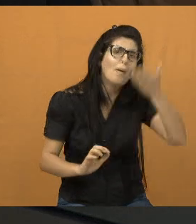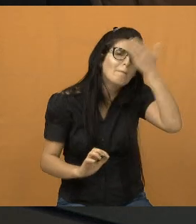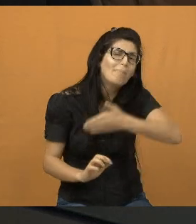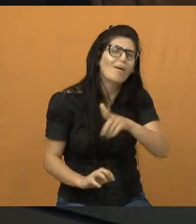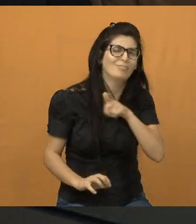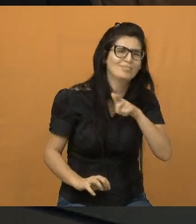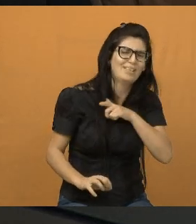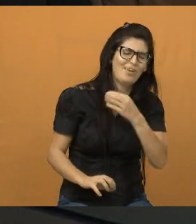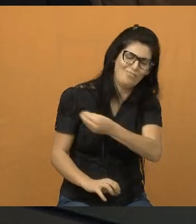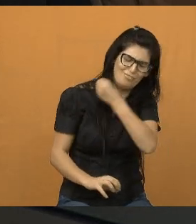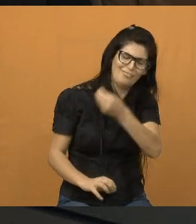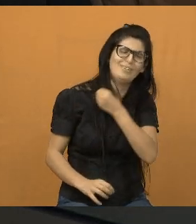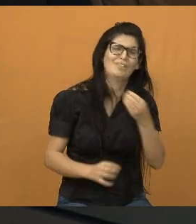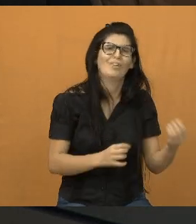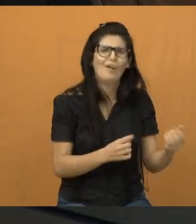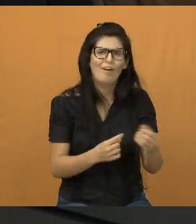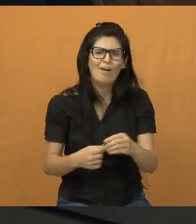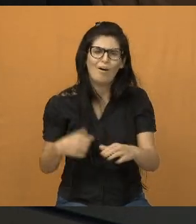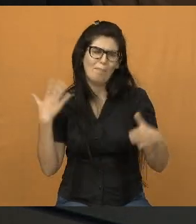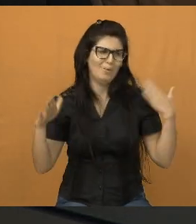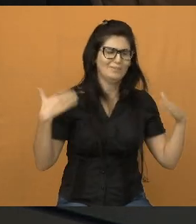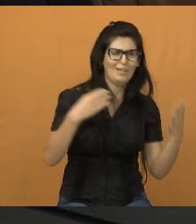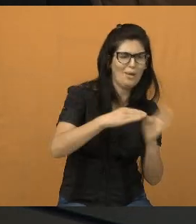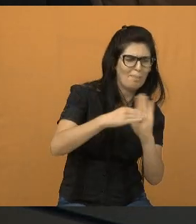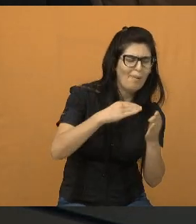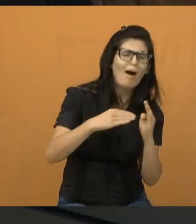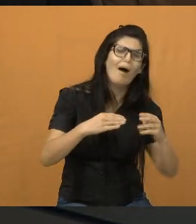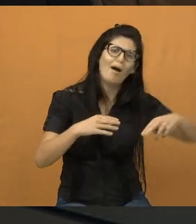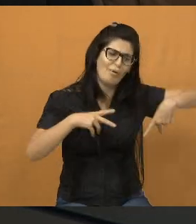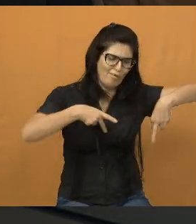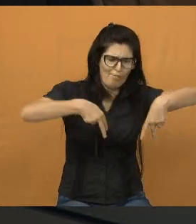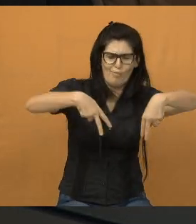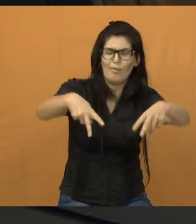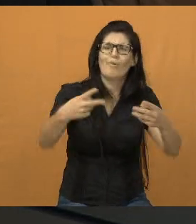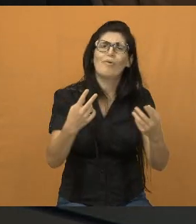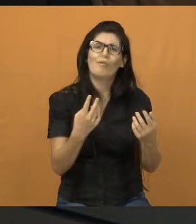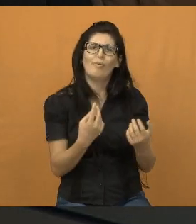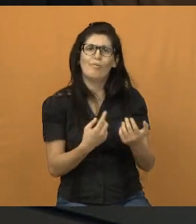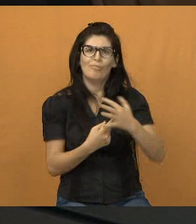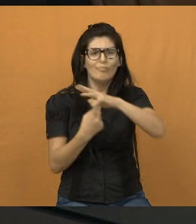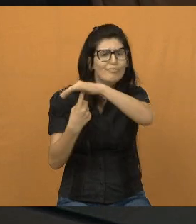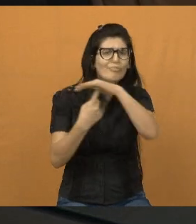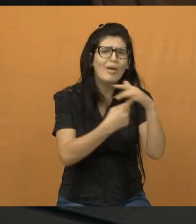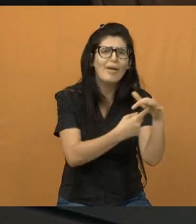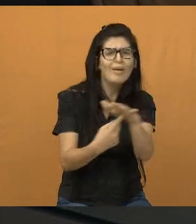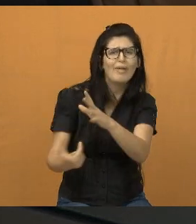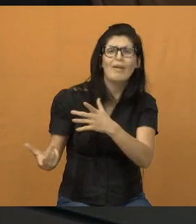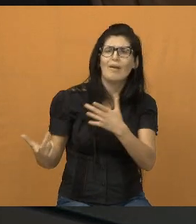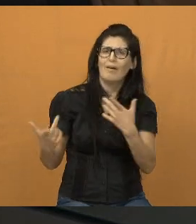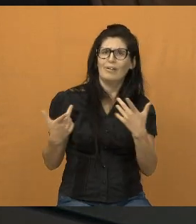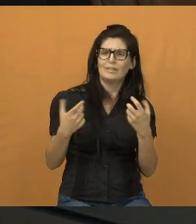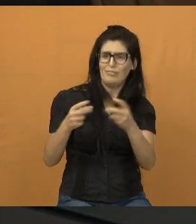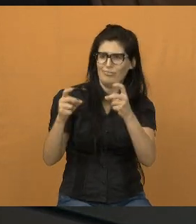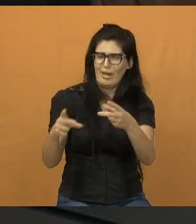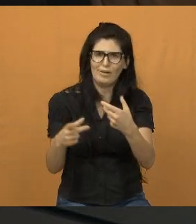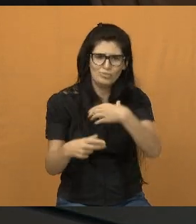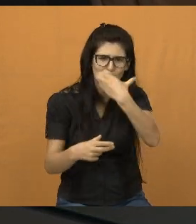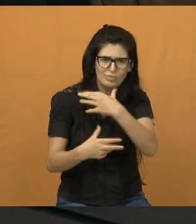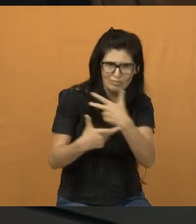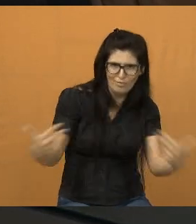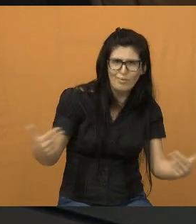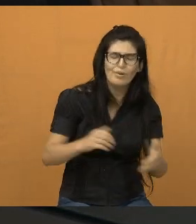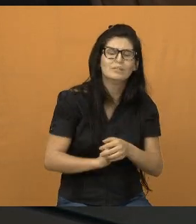porque eu vivo nas feiras, eu vivo nos bairros, e eles não vivem reclamando tanto, porque acabou de fazer muita reclamação, porque agora está melhorando mais a